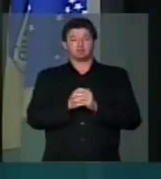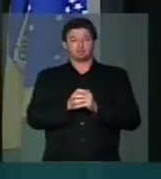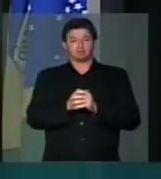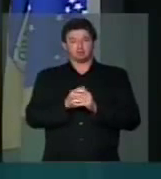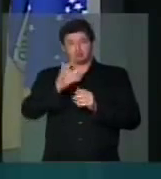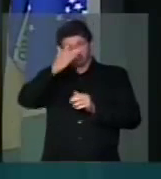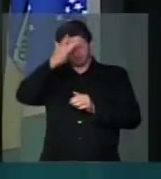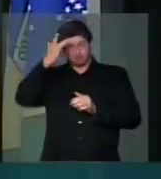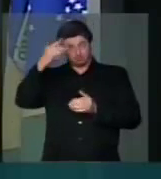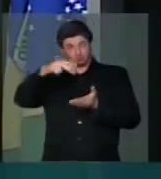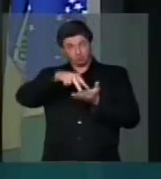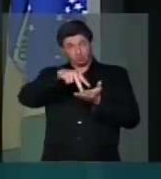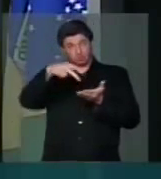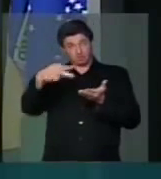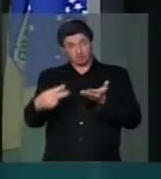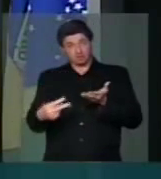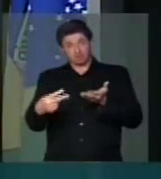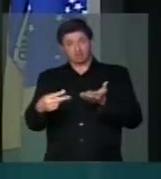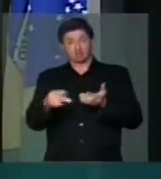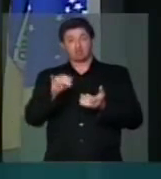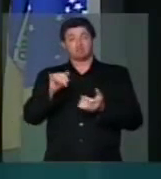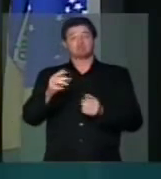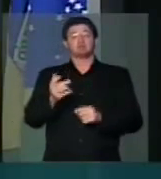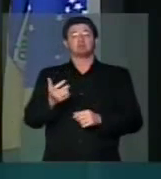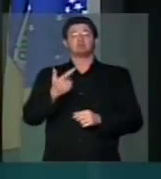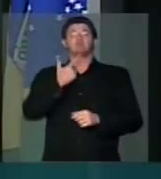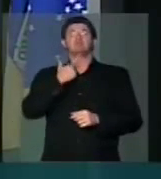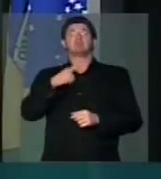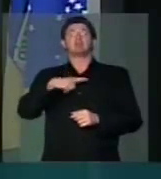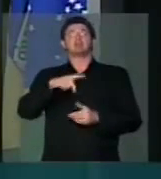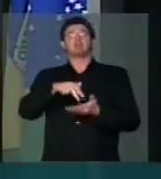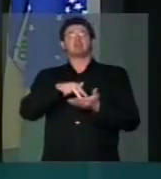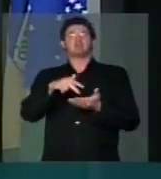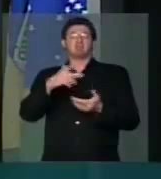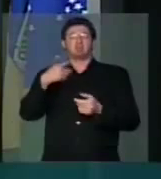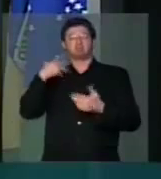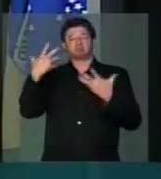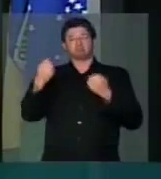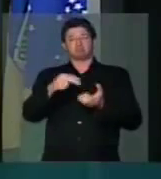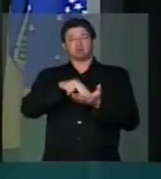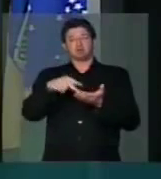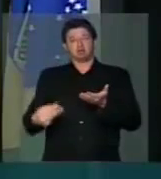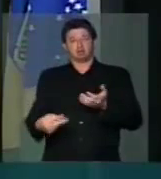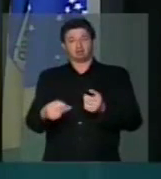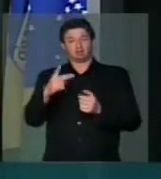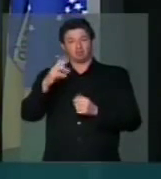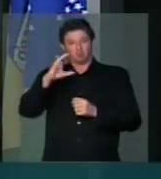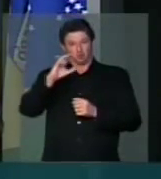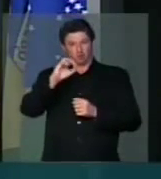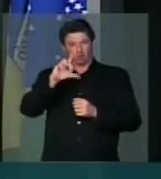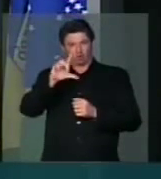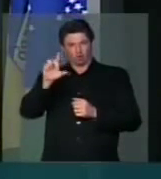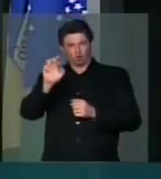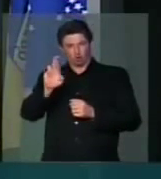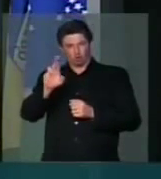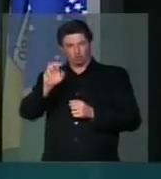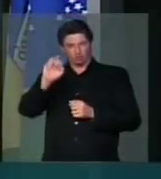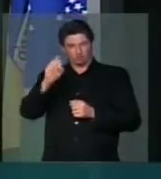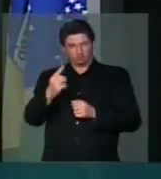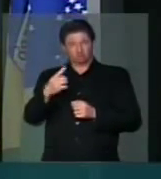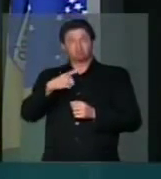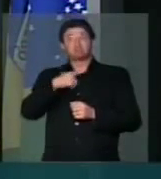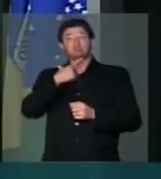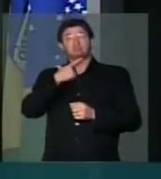pessoas caem quando estão dispostas a cair. Como se o presidente Collor, o ex-presidente